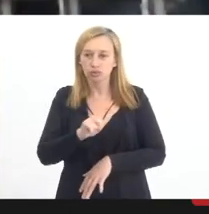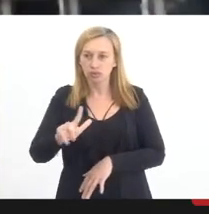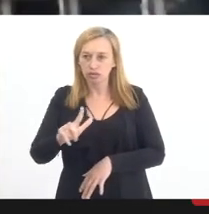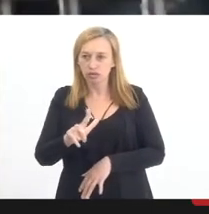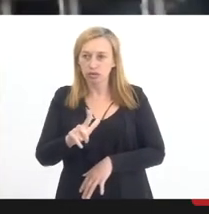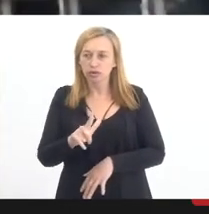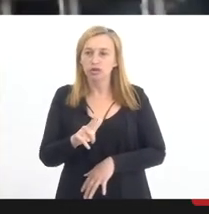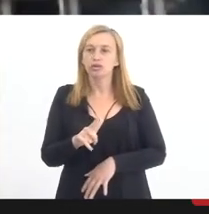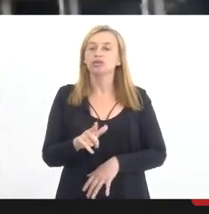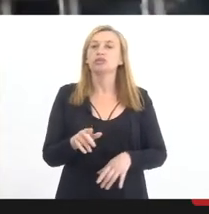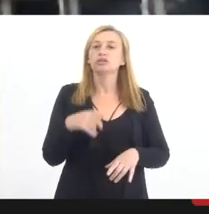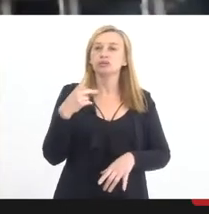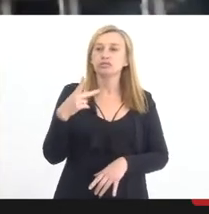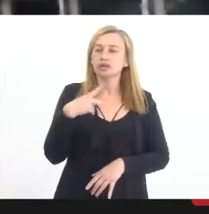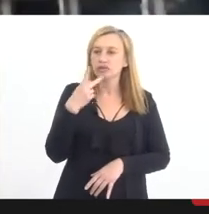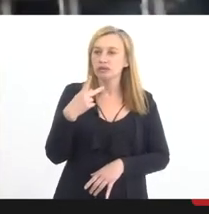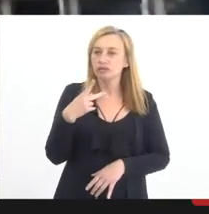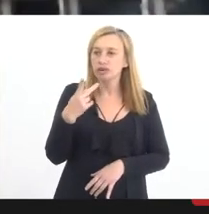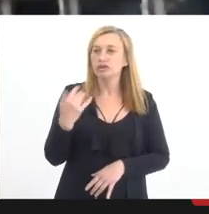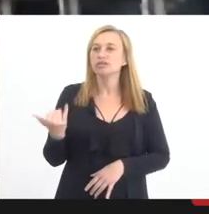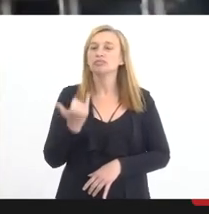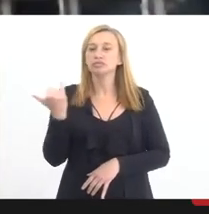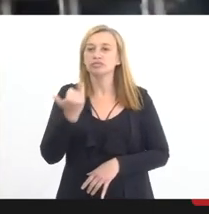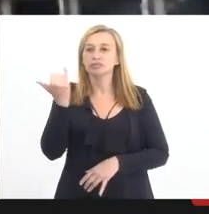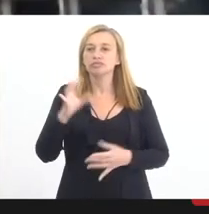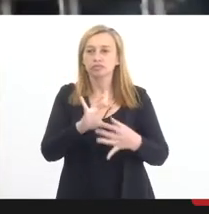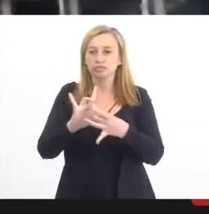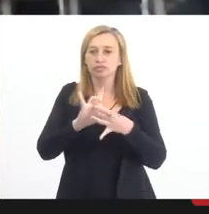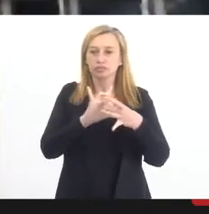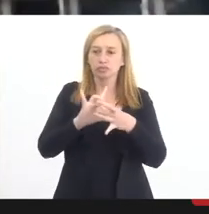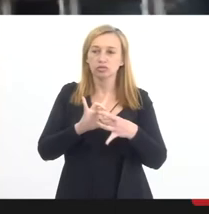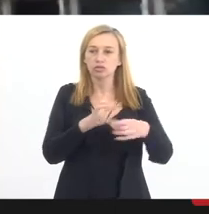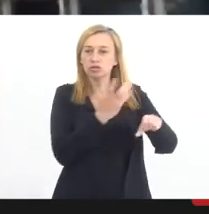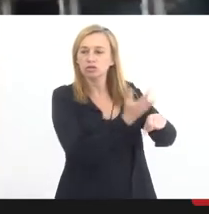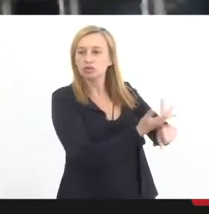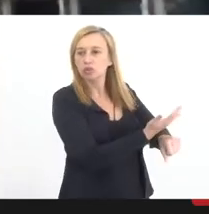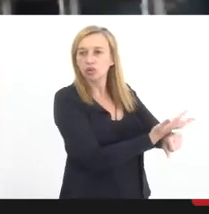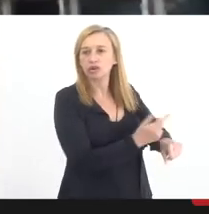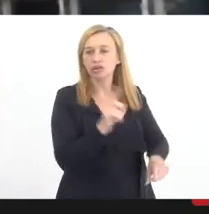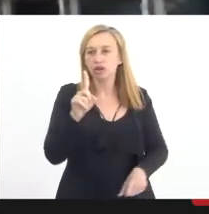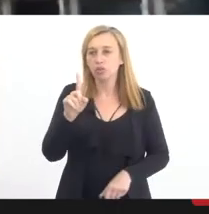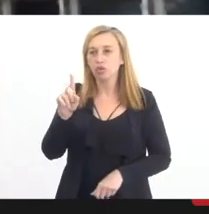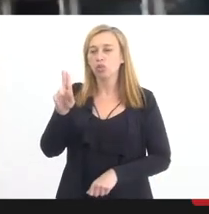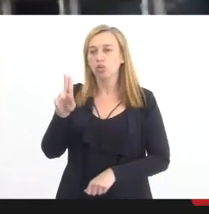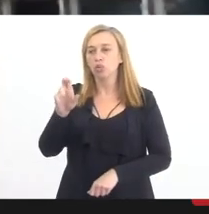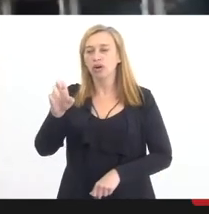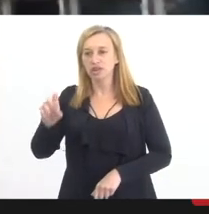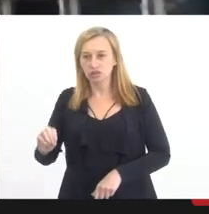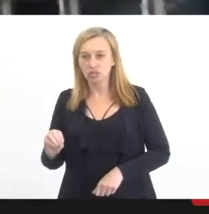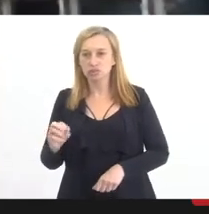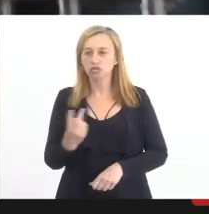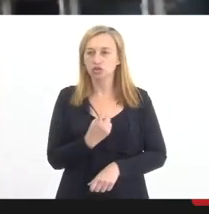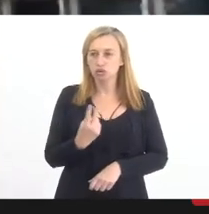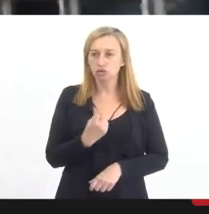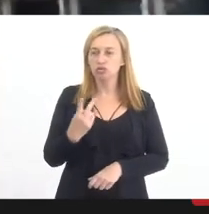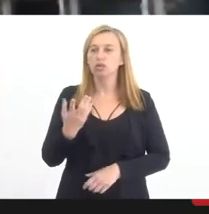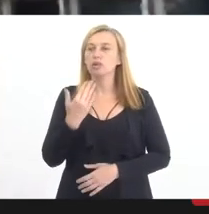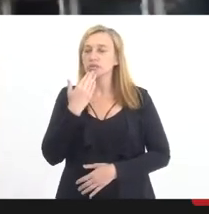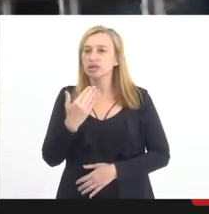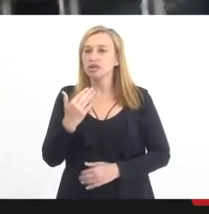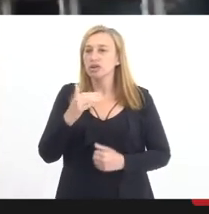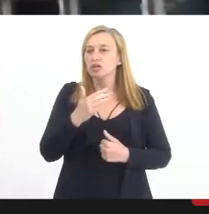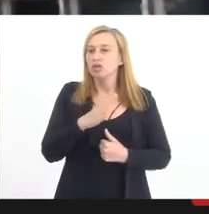que ele fala da importância da união da UENF e da UERJ. Eu queria até pedir que, se o